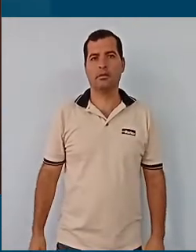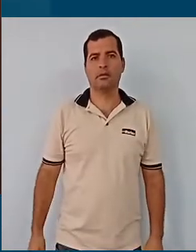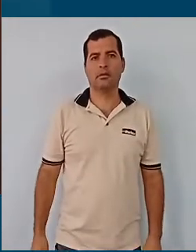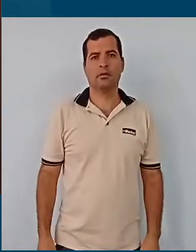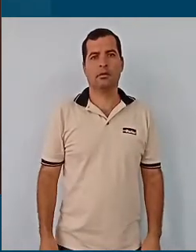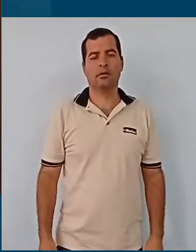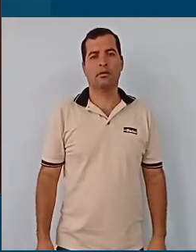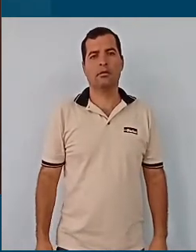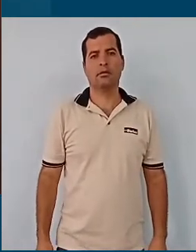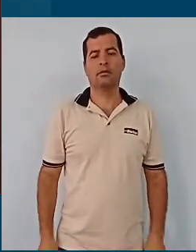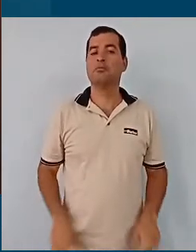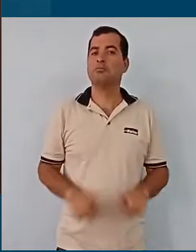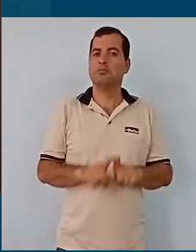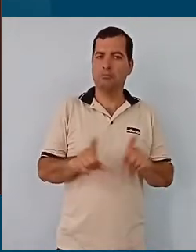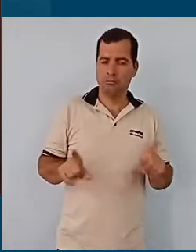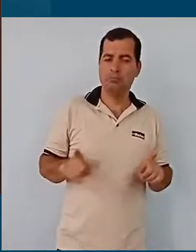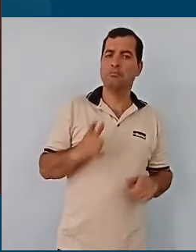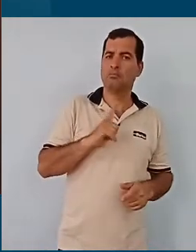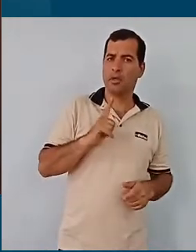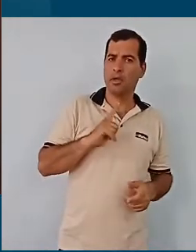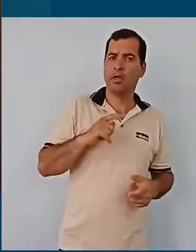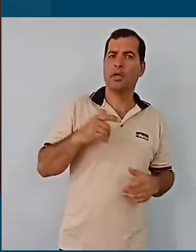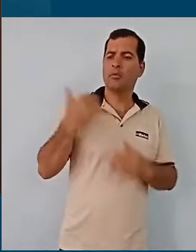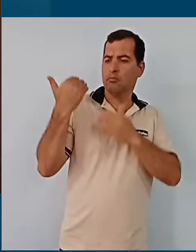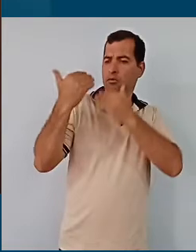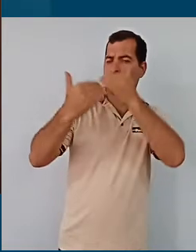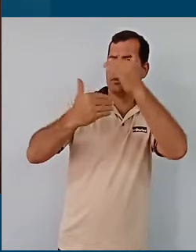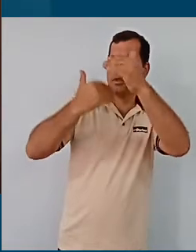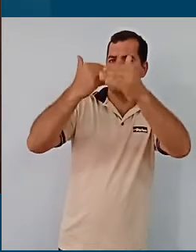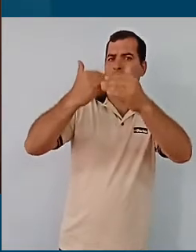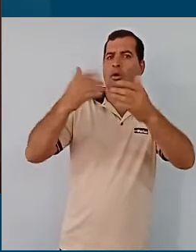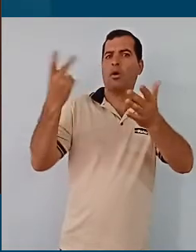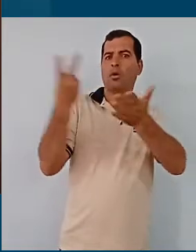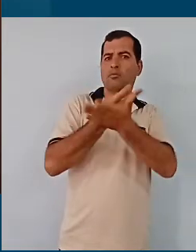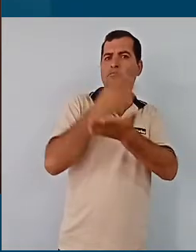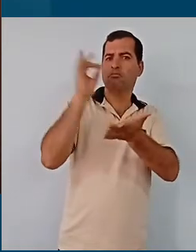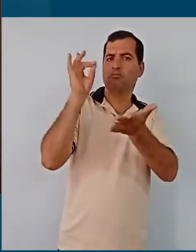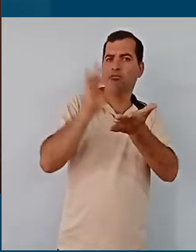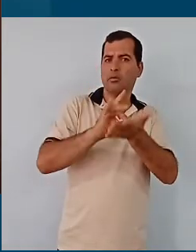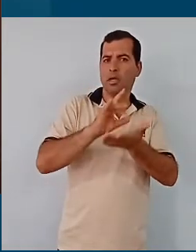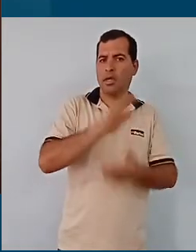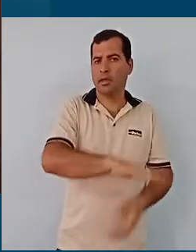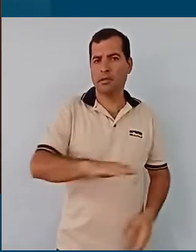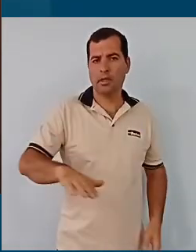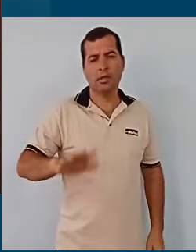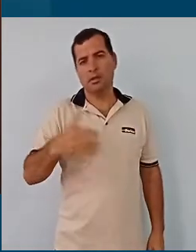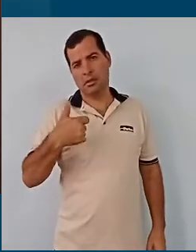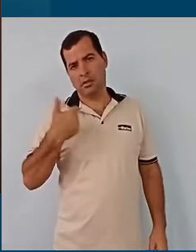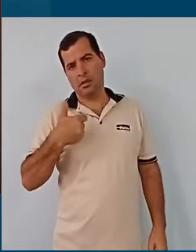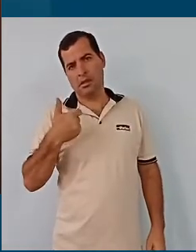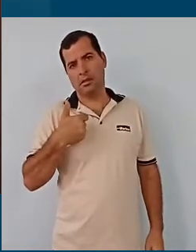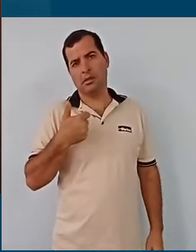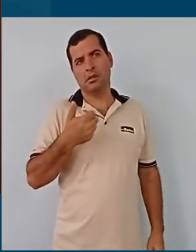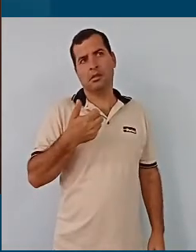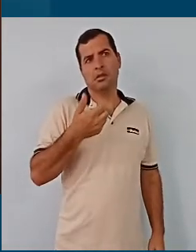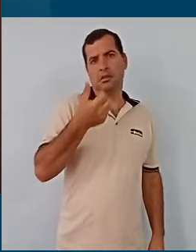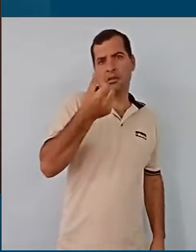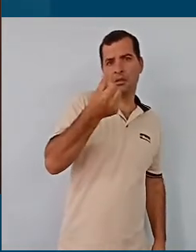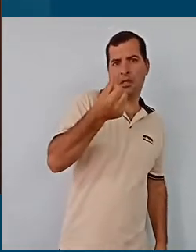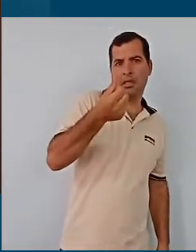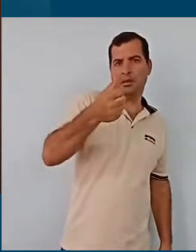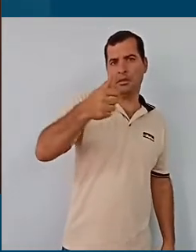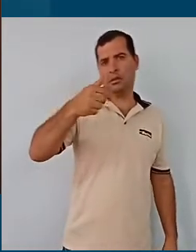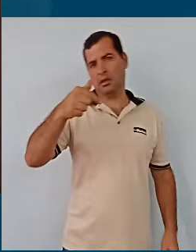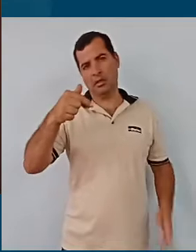Em geral, esse processo se consolida quando as crianças têm de 6 ou 7